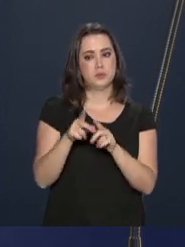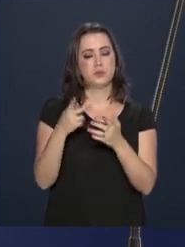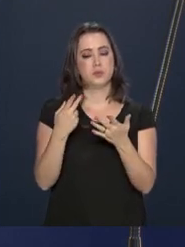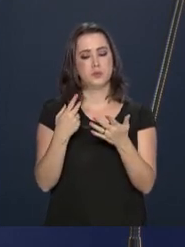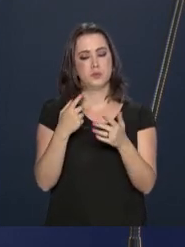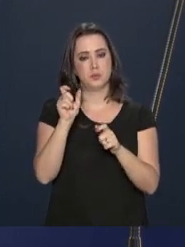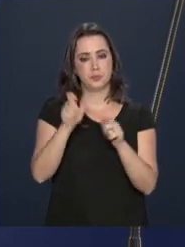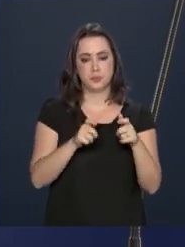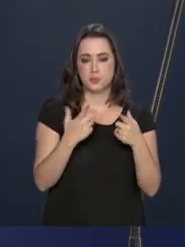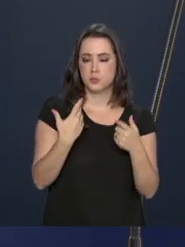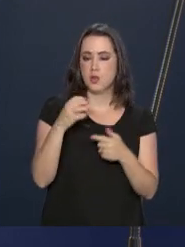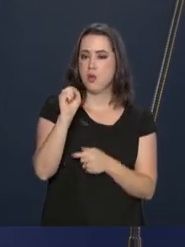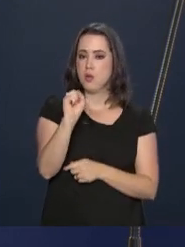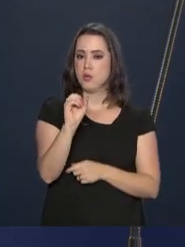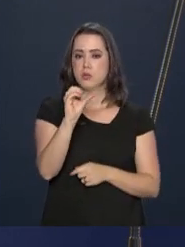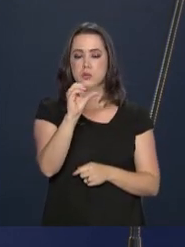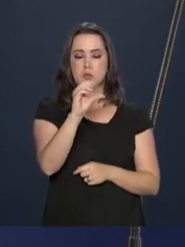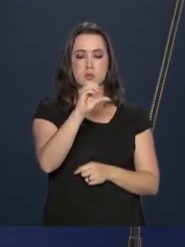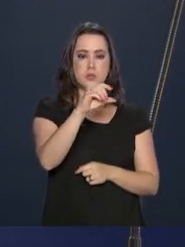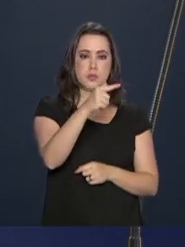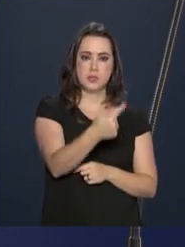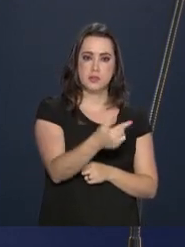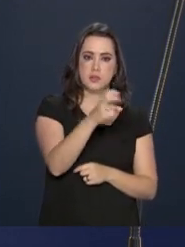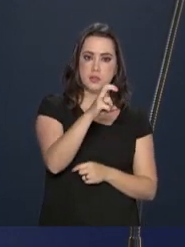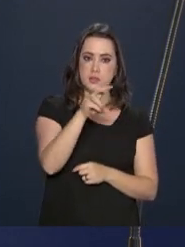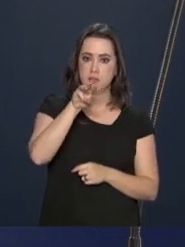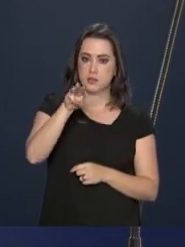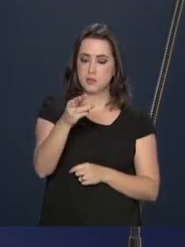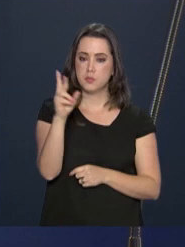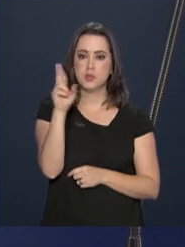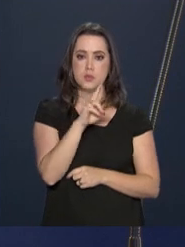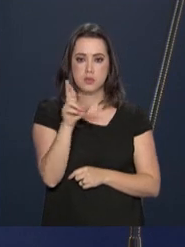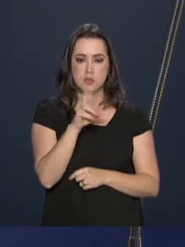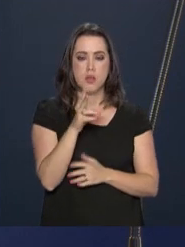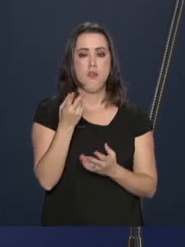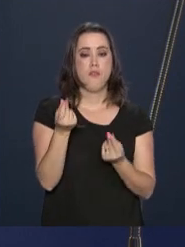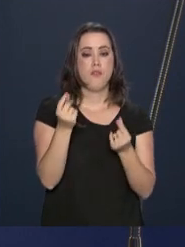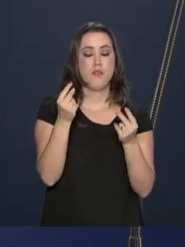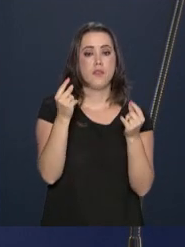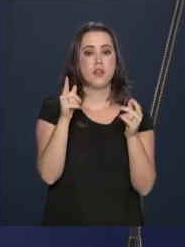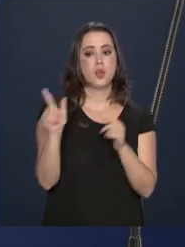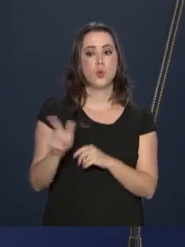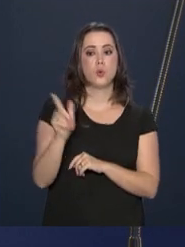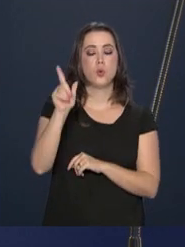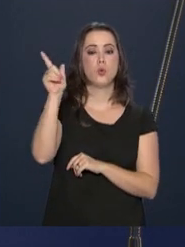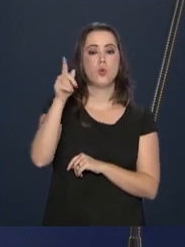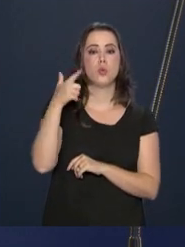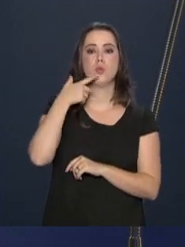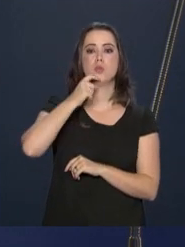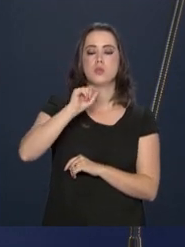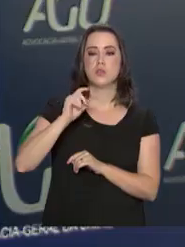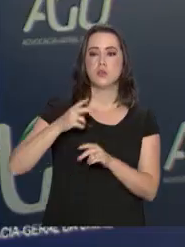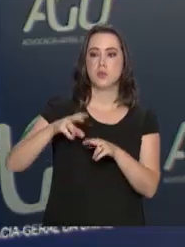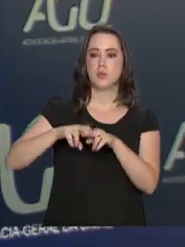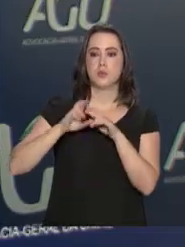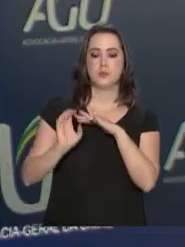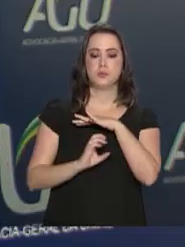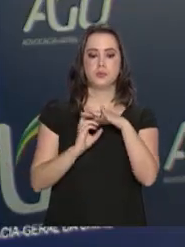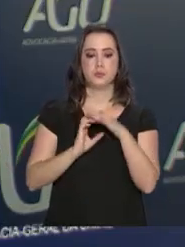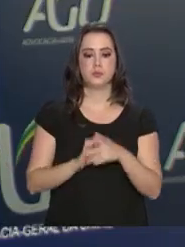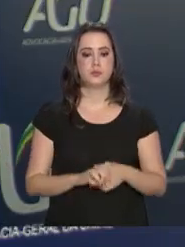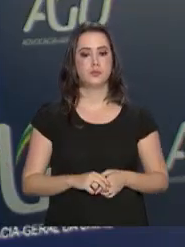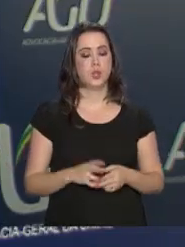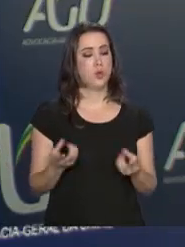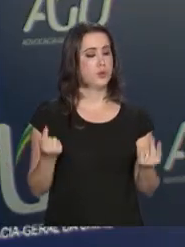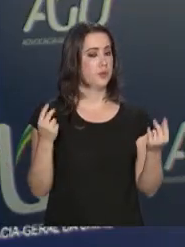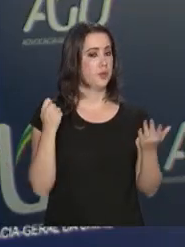administrativa, 875 milhões são valores correspondentes ao lucro obtido indevidamente pela empresa. Os